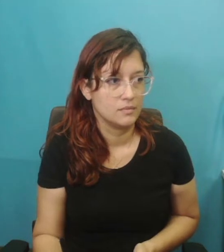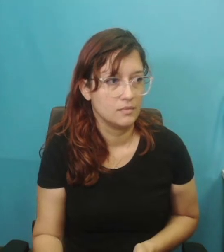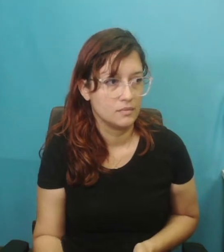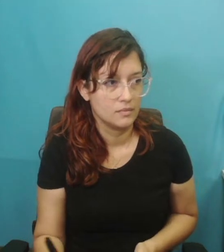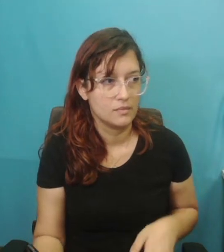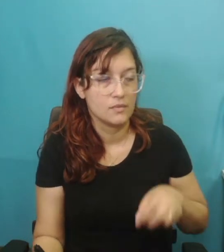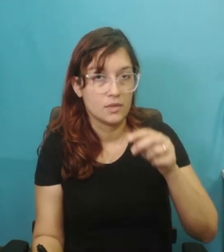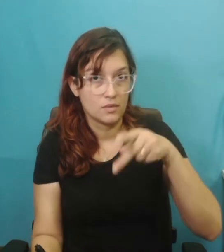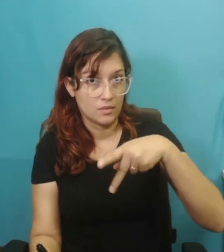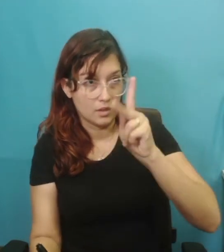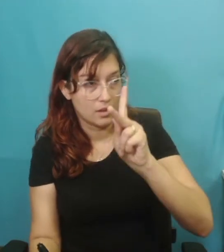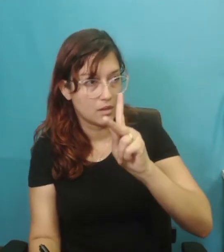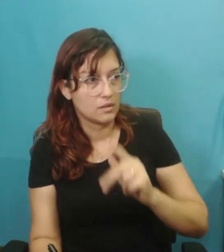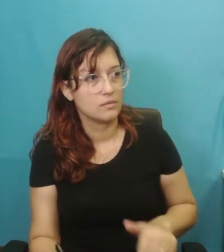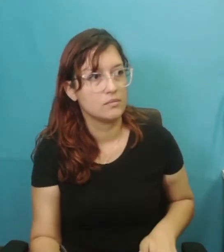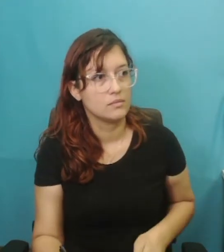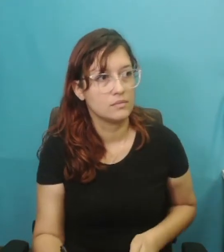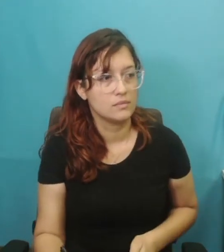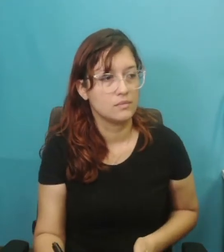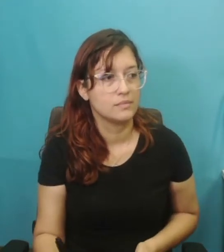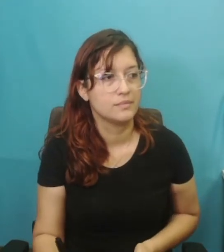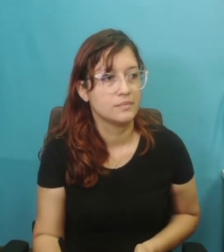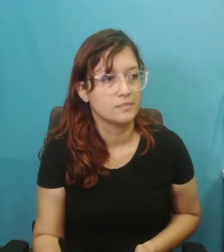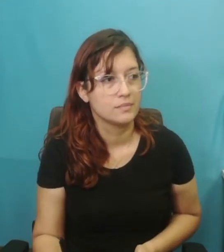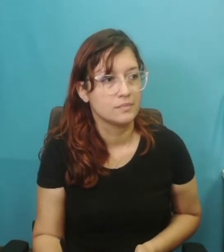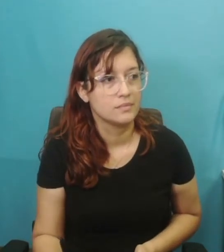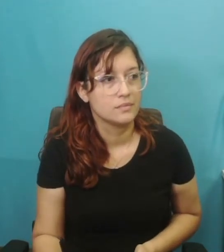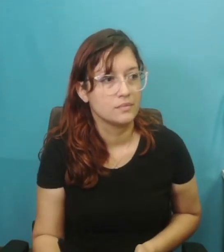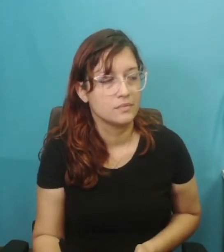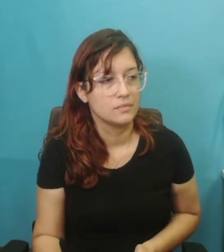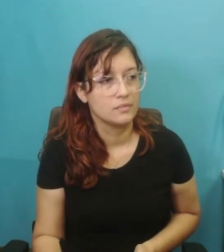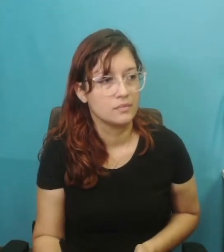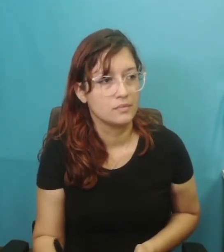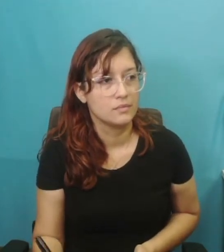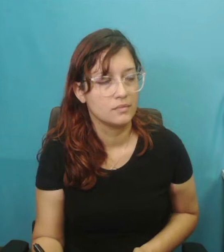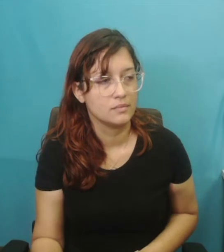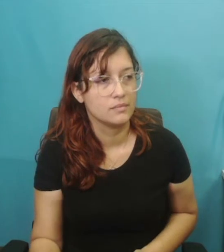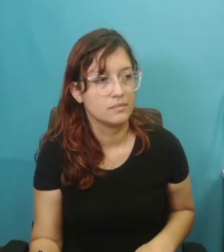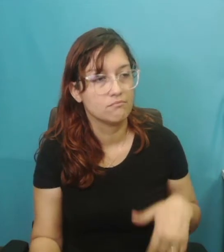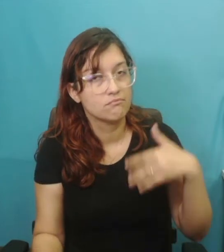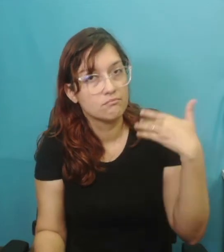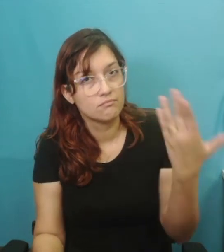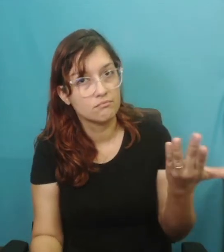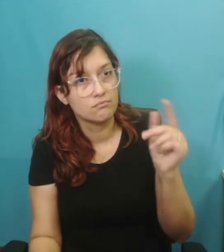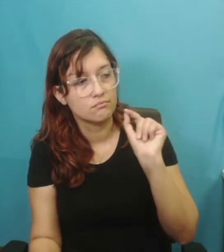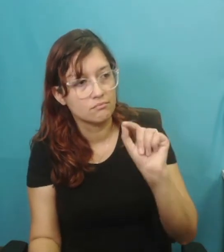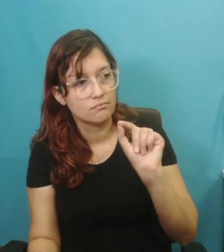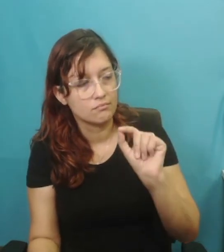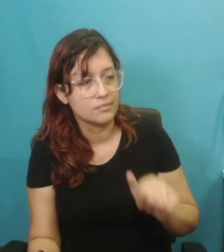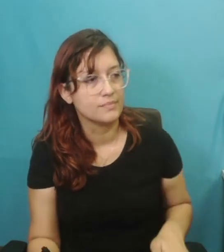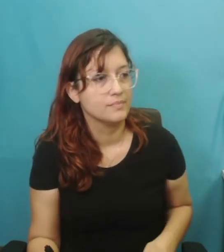0,25 gramas. A constante é 100.